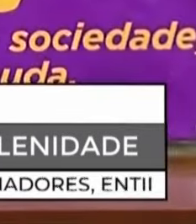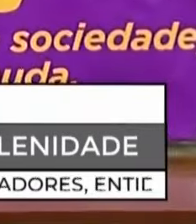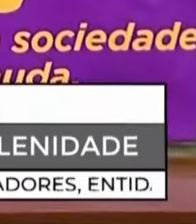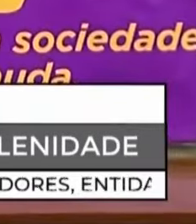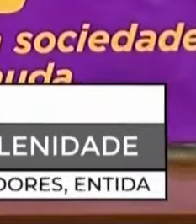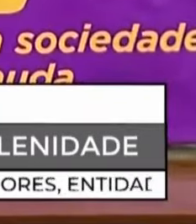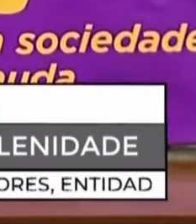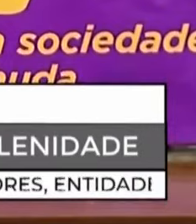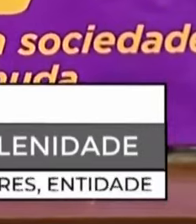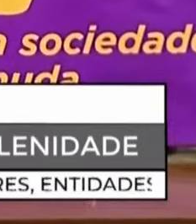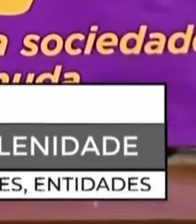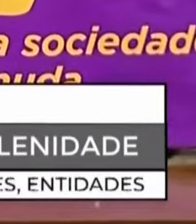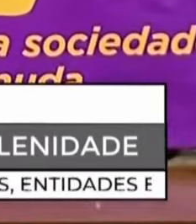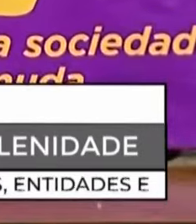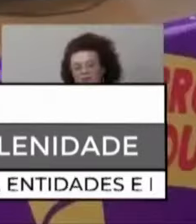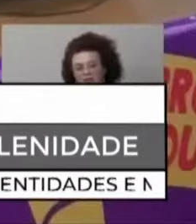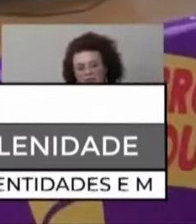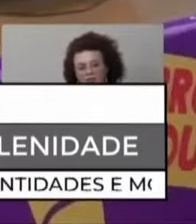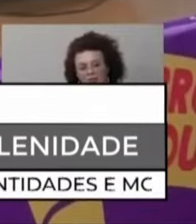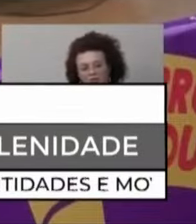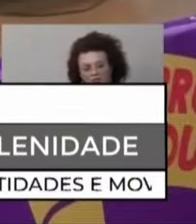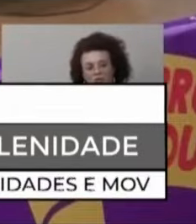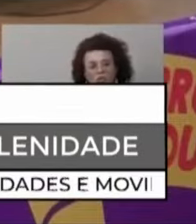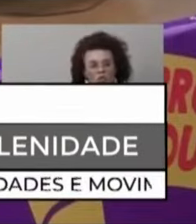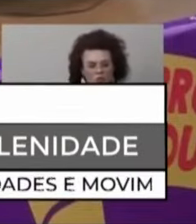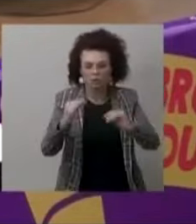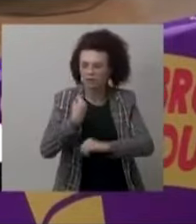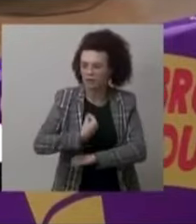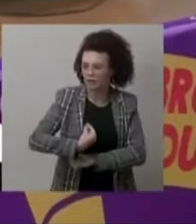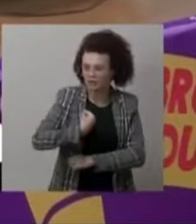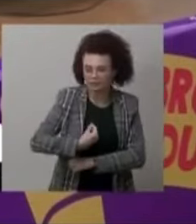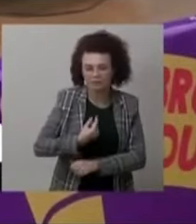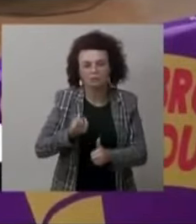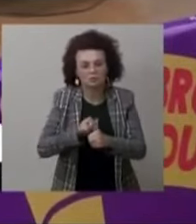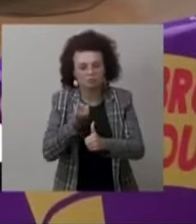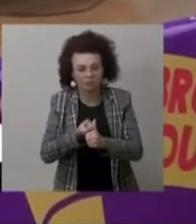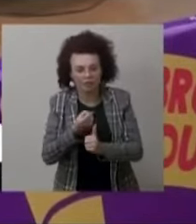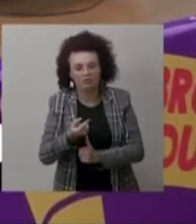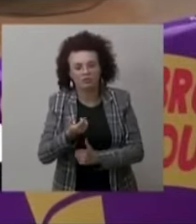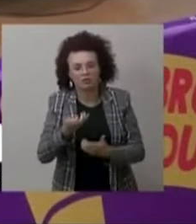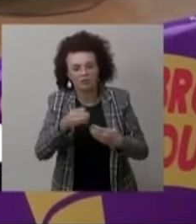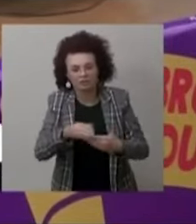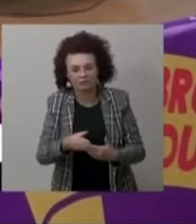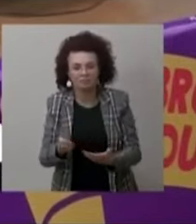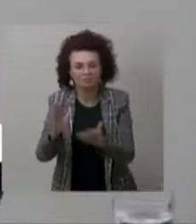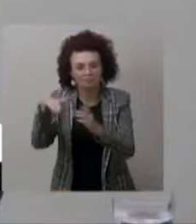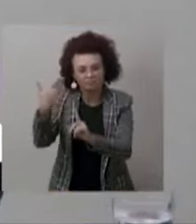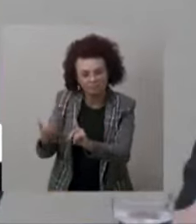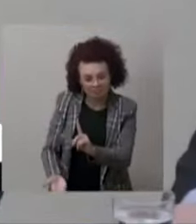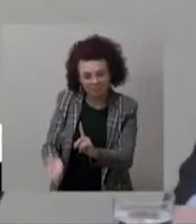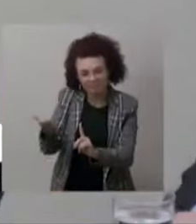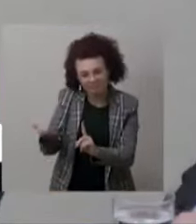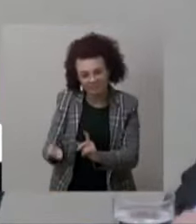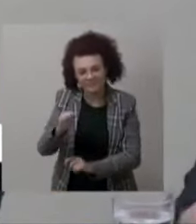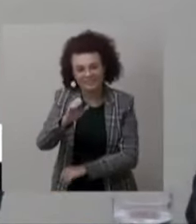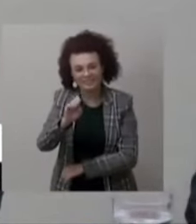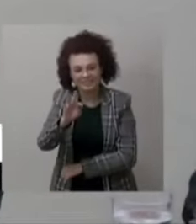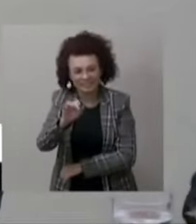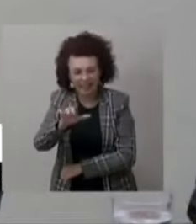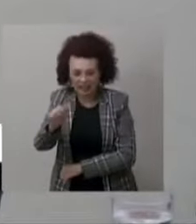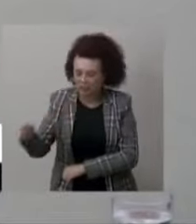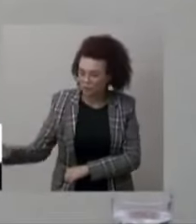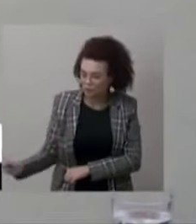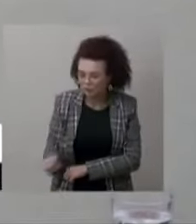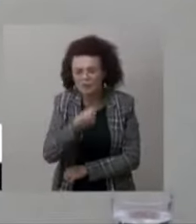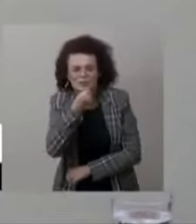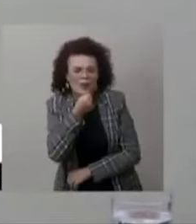Um mês dedicado aos professores. O coletivo Educação em Primeiro Lugar aproveitou o 15 de outubro, Dia dos Professores,